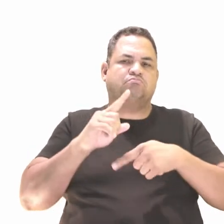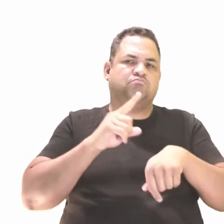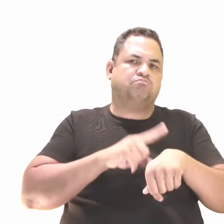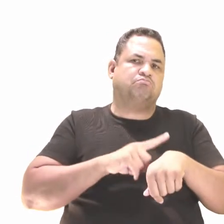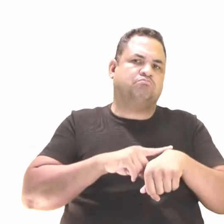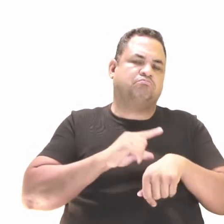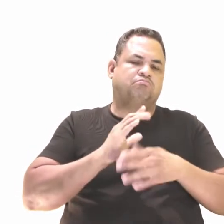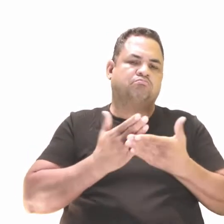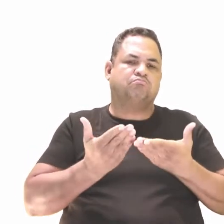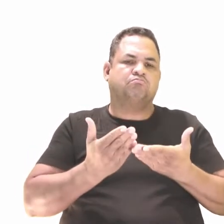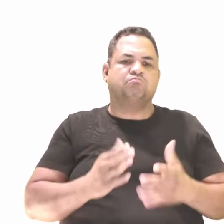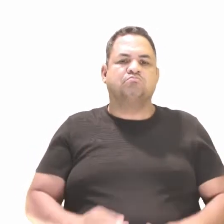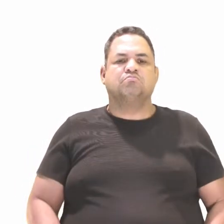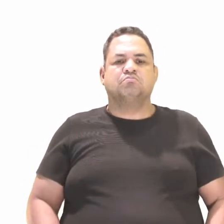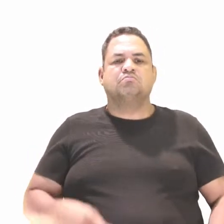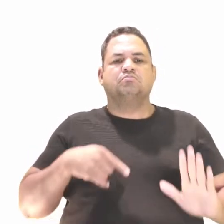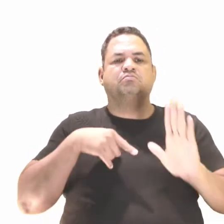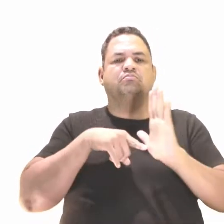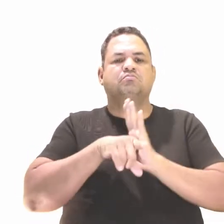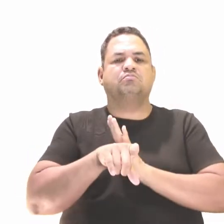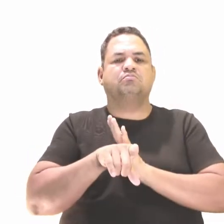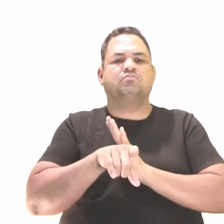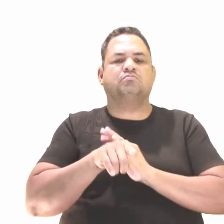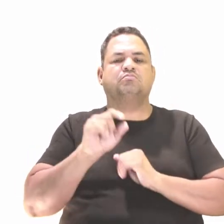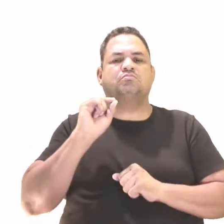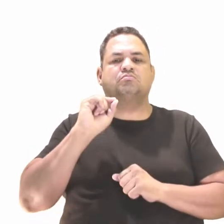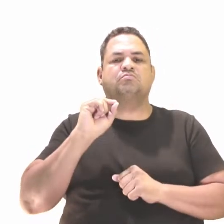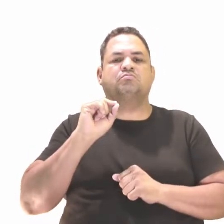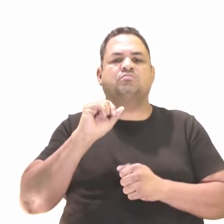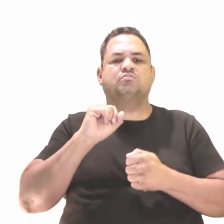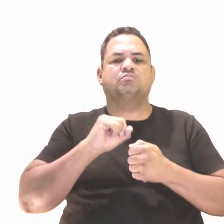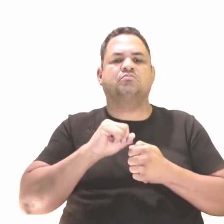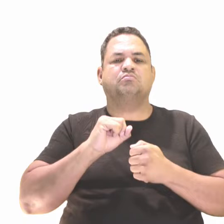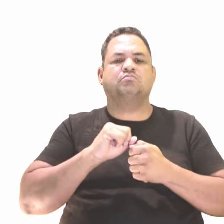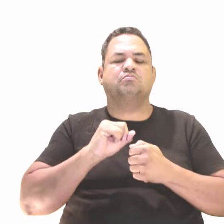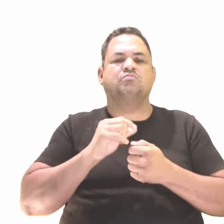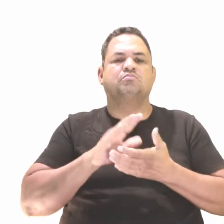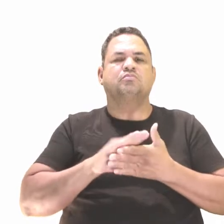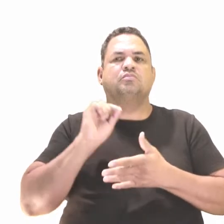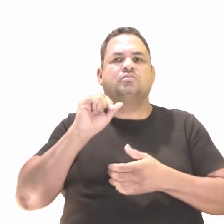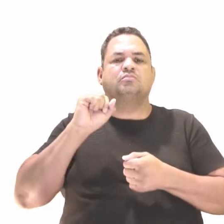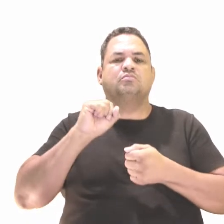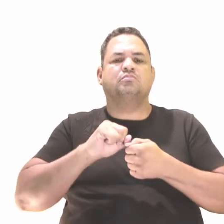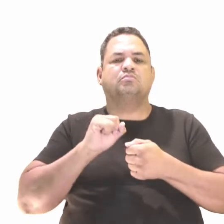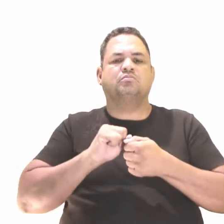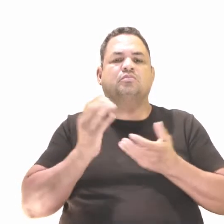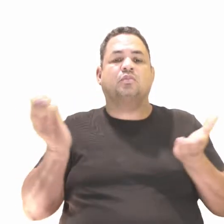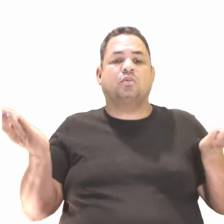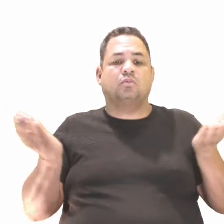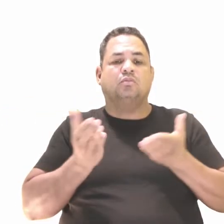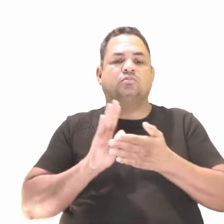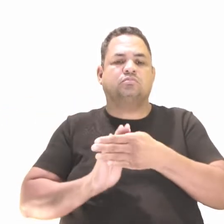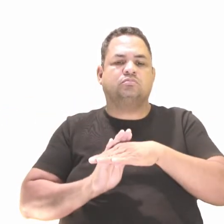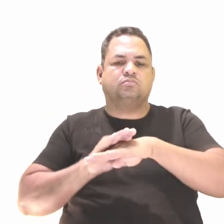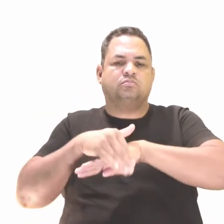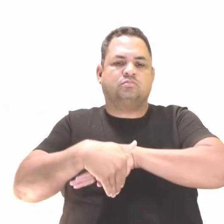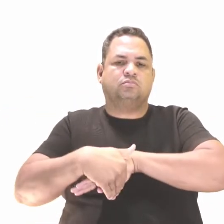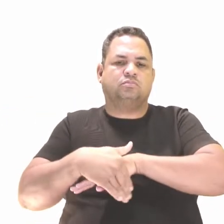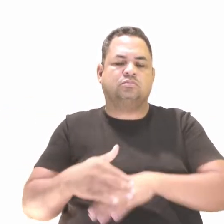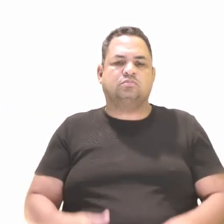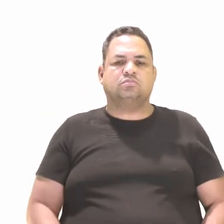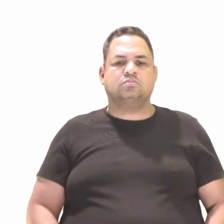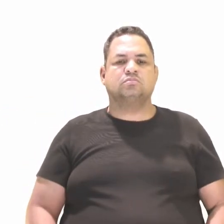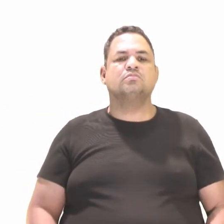cedo. Então a pessoa pergunta, what are you doing tonight? O que você vai fazer hoje à noite?